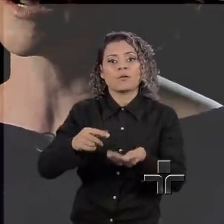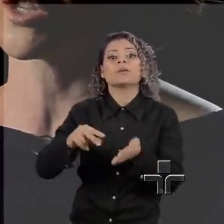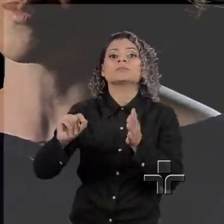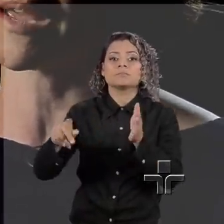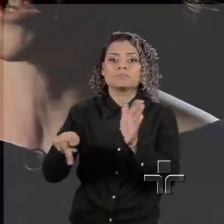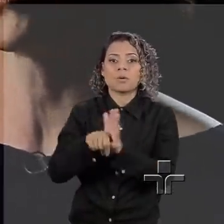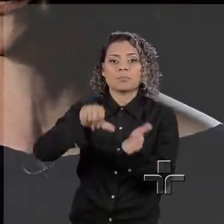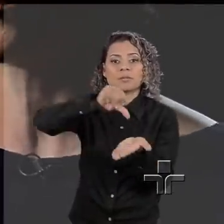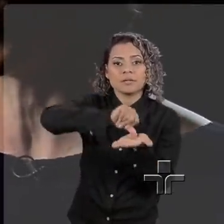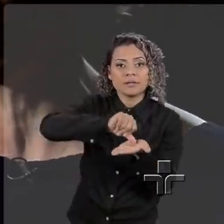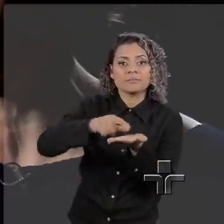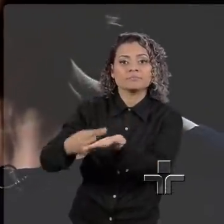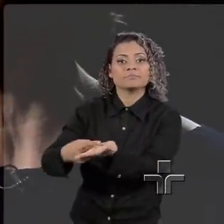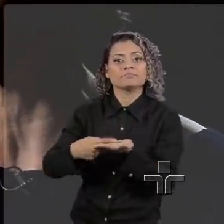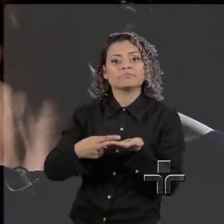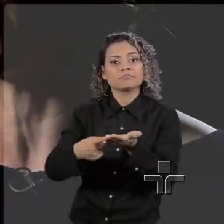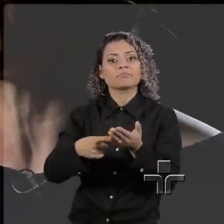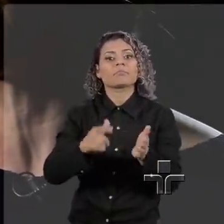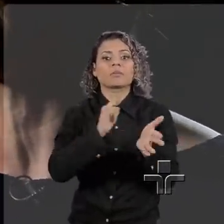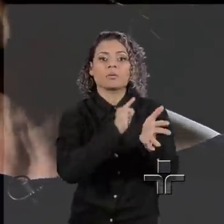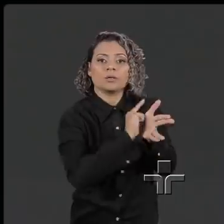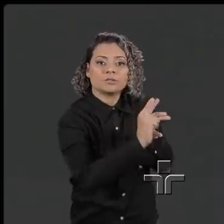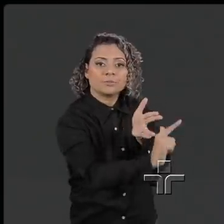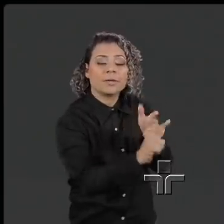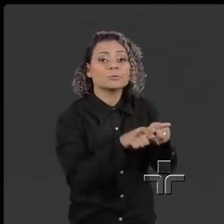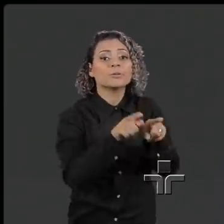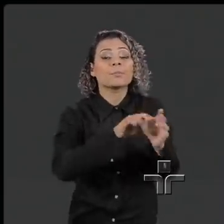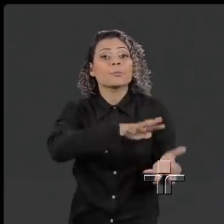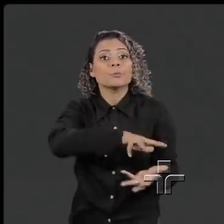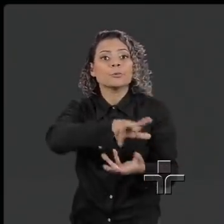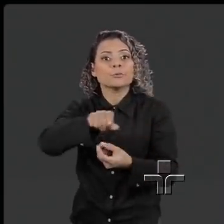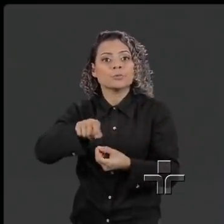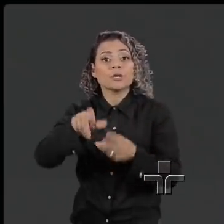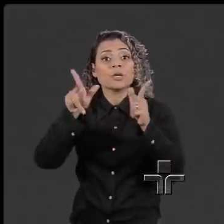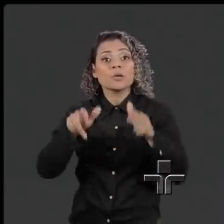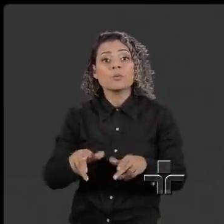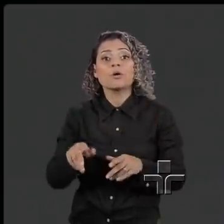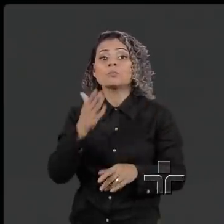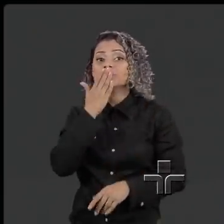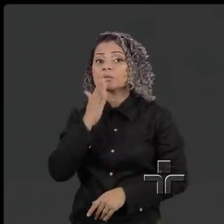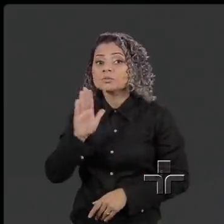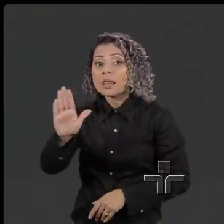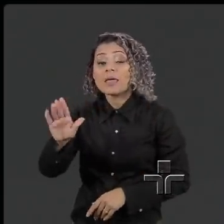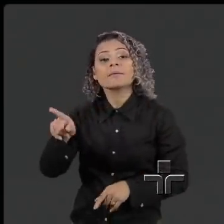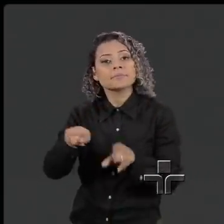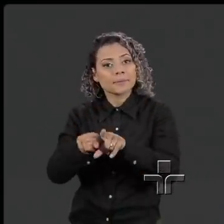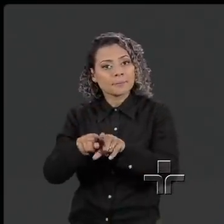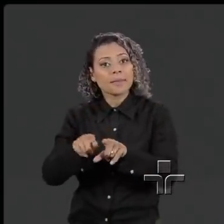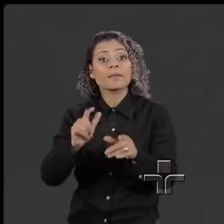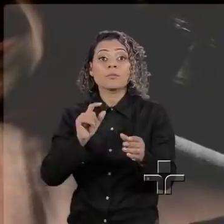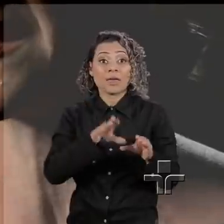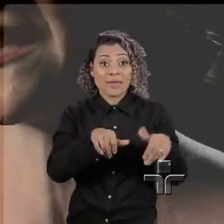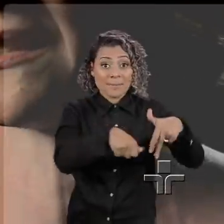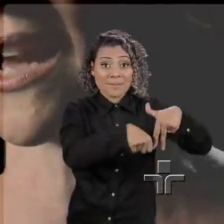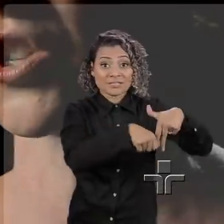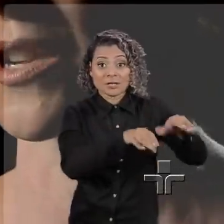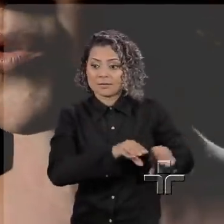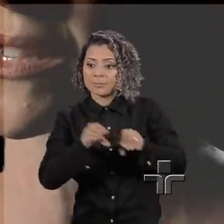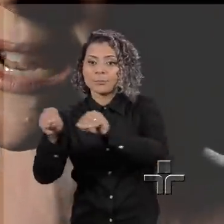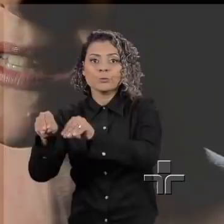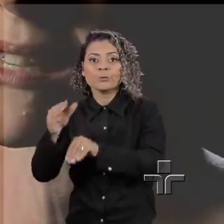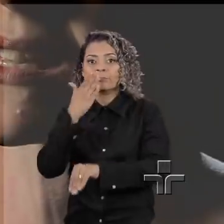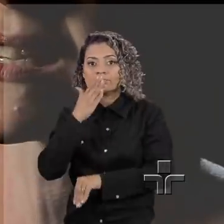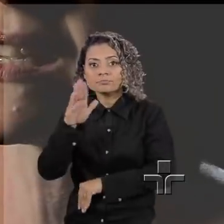fundamental no Oriente Médio e com repercussões para o mundo. Com o caso de Jerusalém, ainda no Oriente Médio, a mudança da embaixada para essa